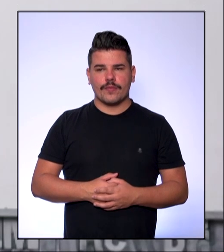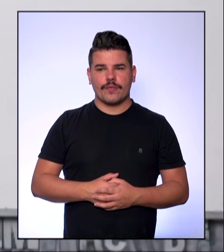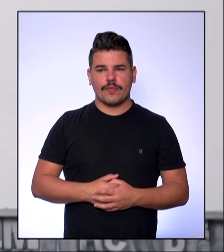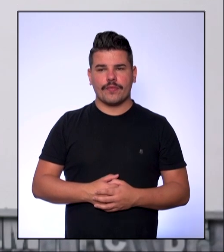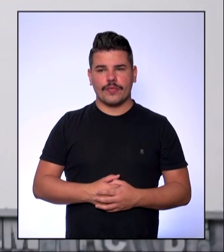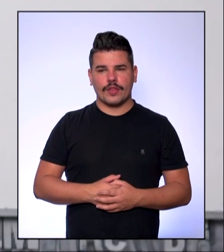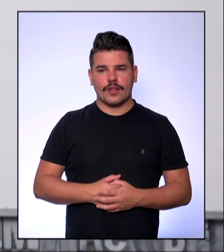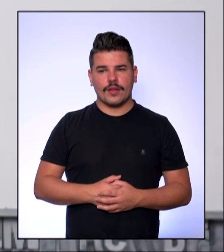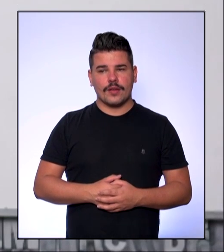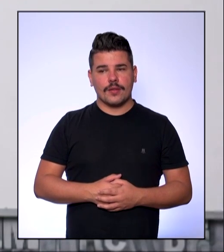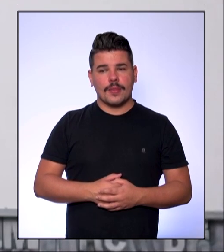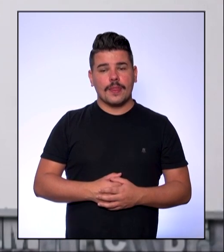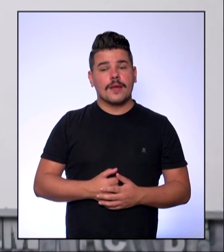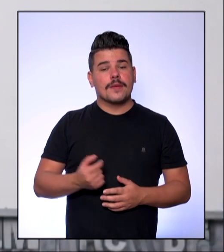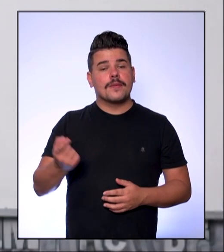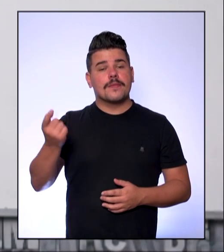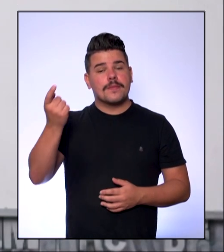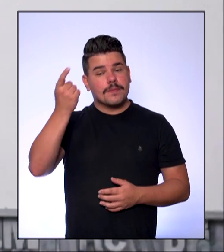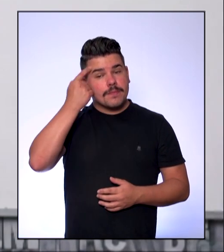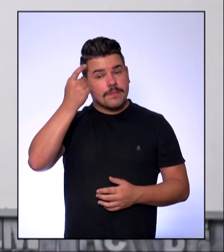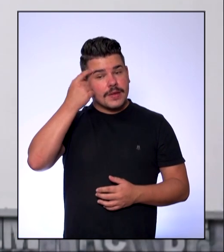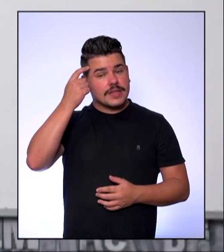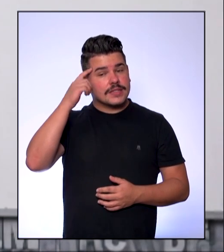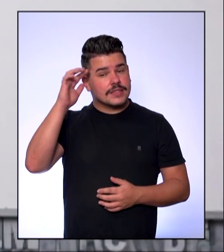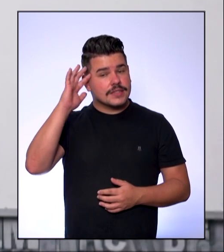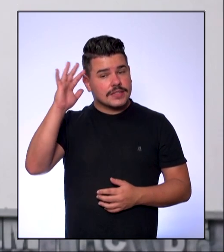Pensando em Brasil, tá?